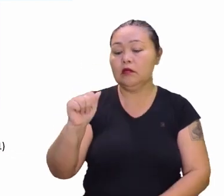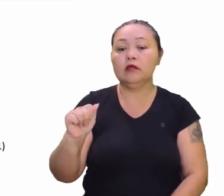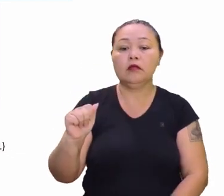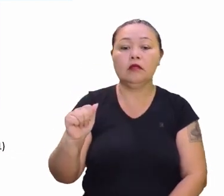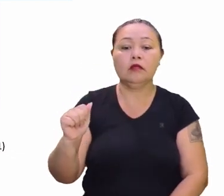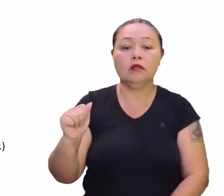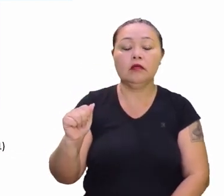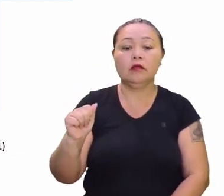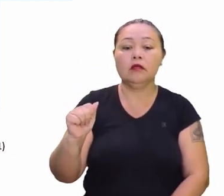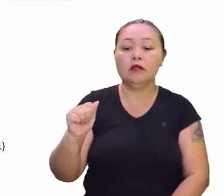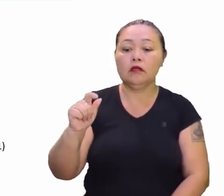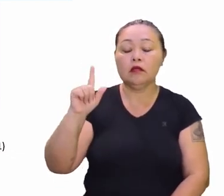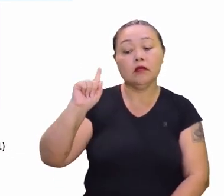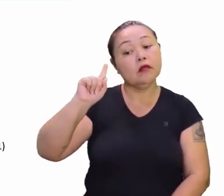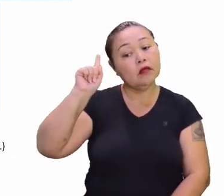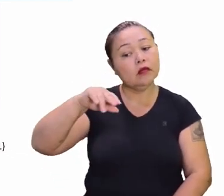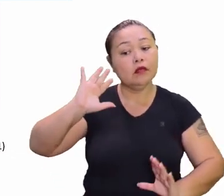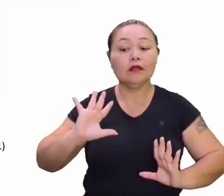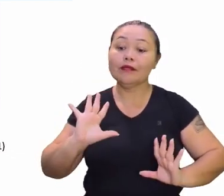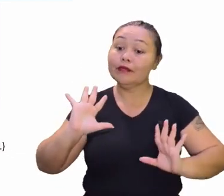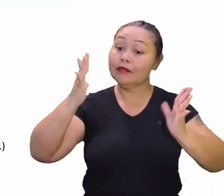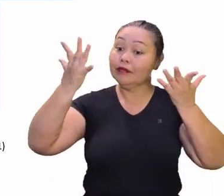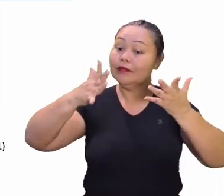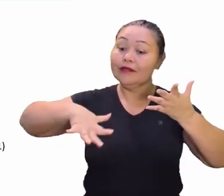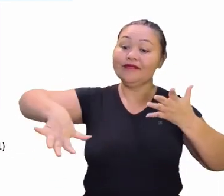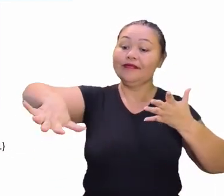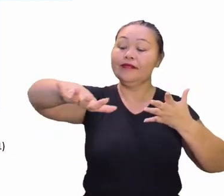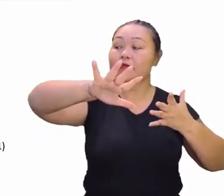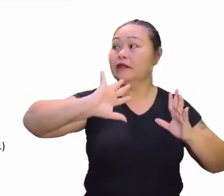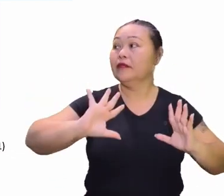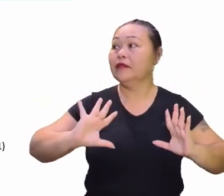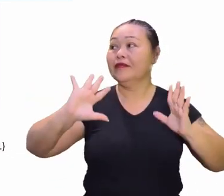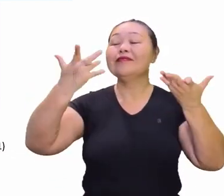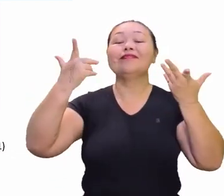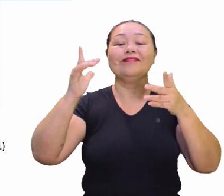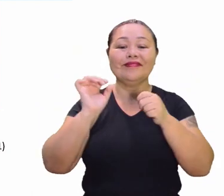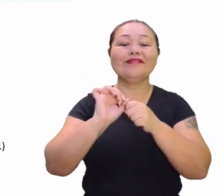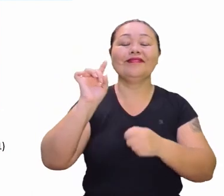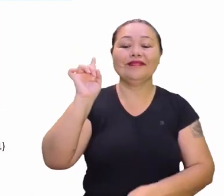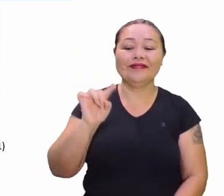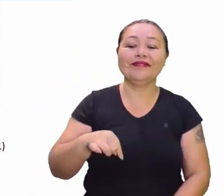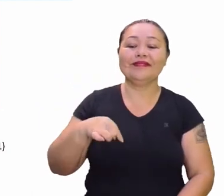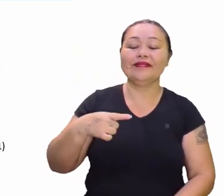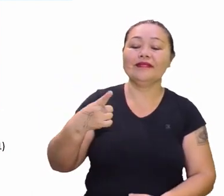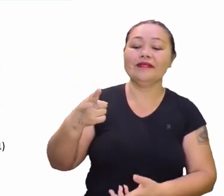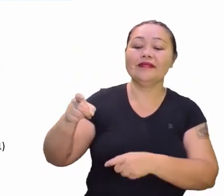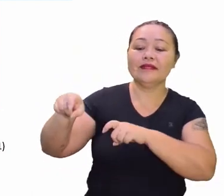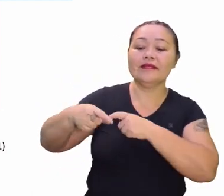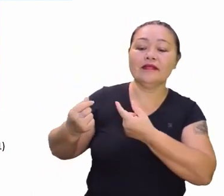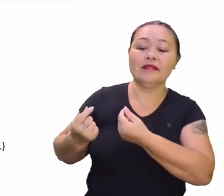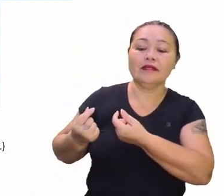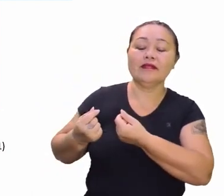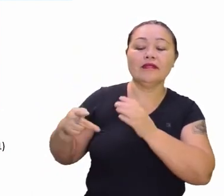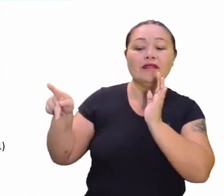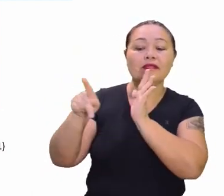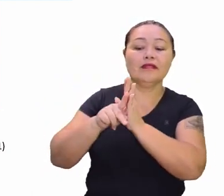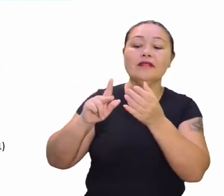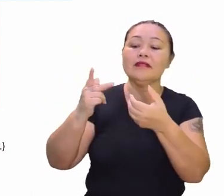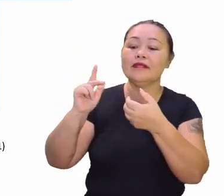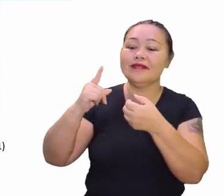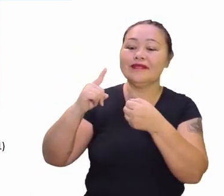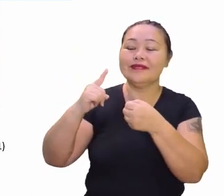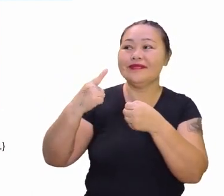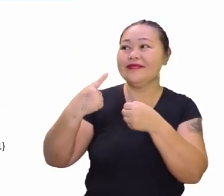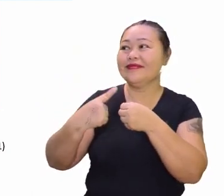APA é uma grande festa lá em Ariquemes. É a festa agropecuária de Ariquemes.